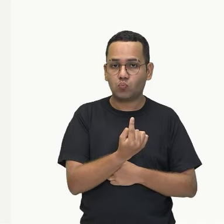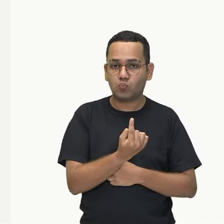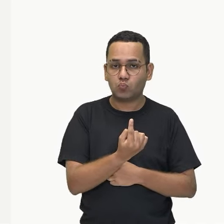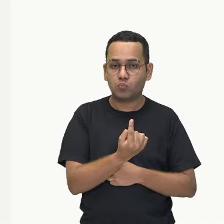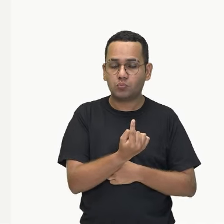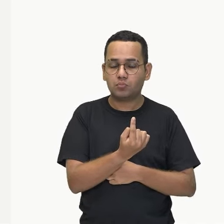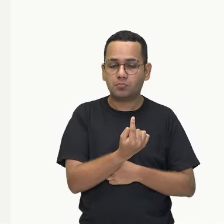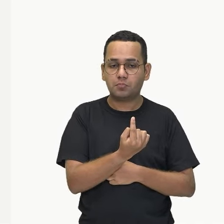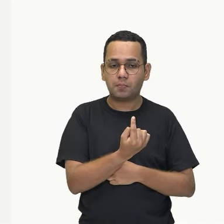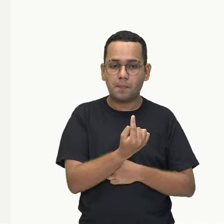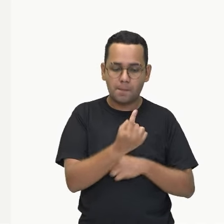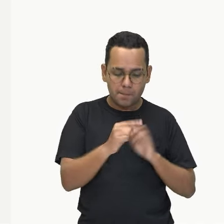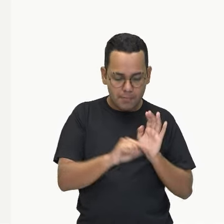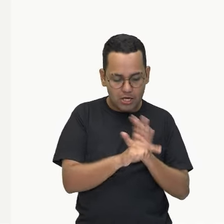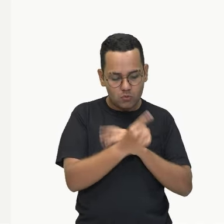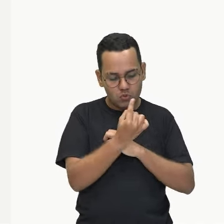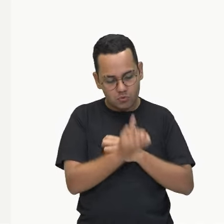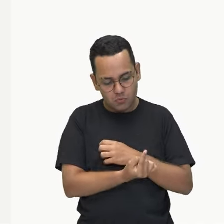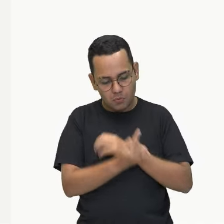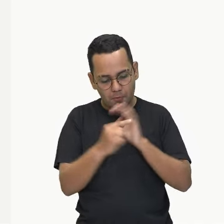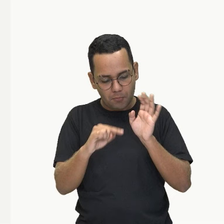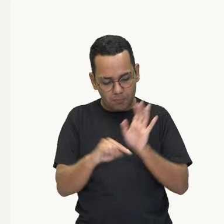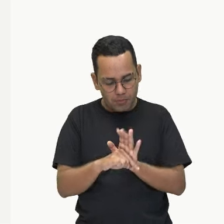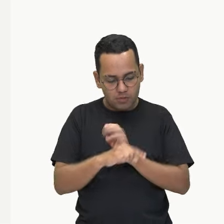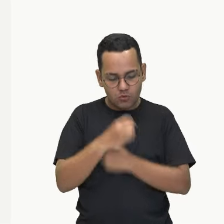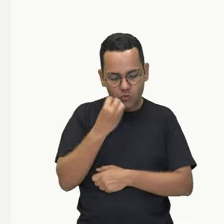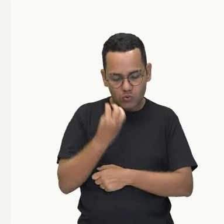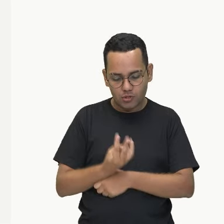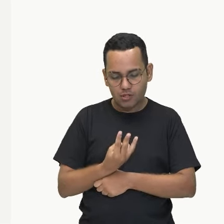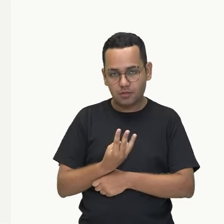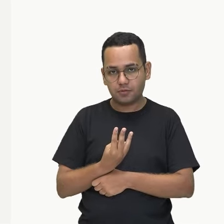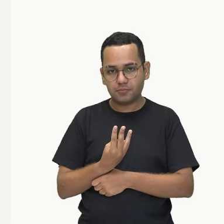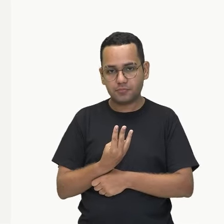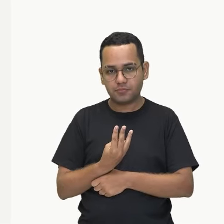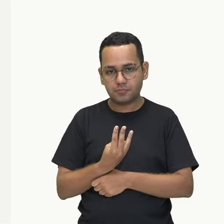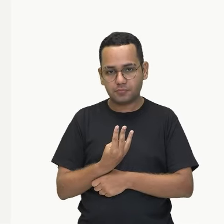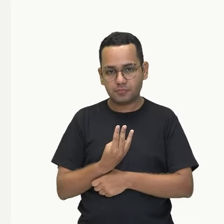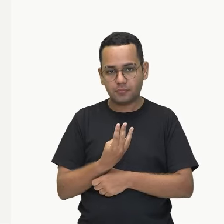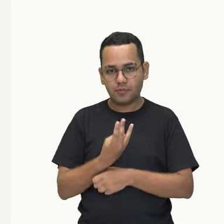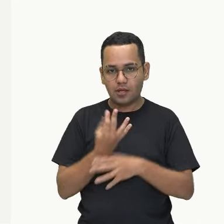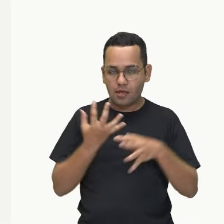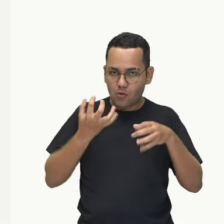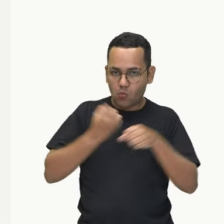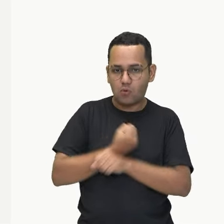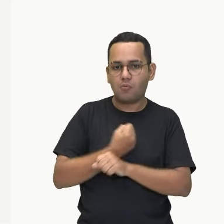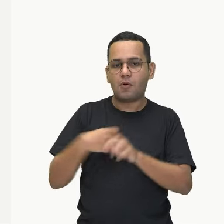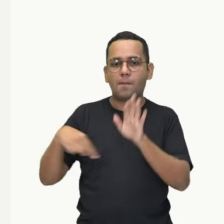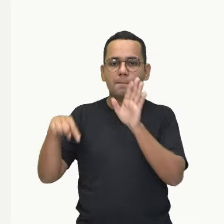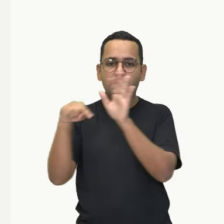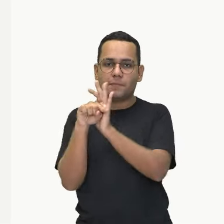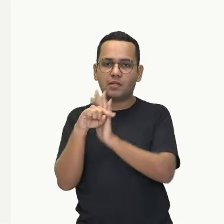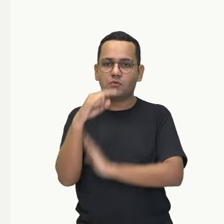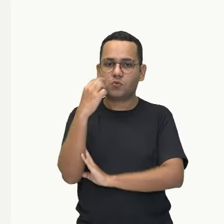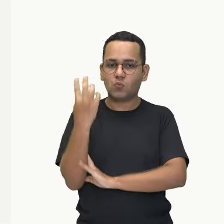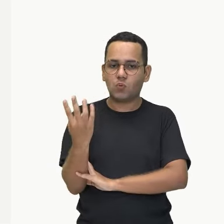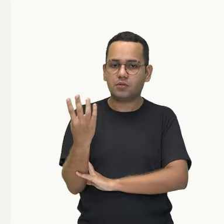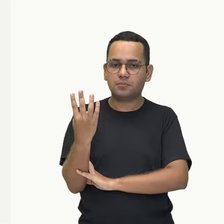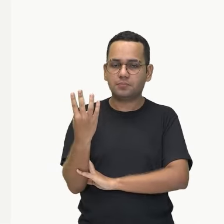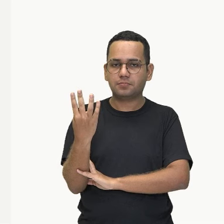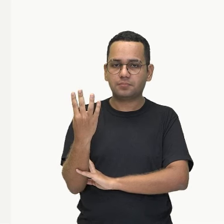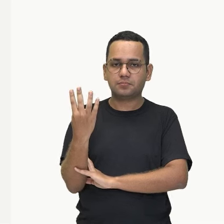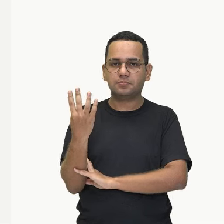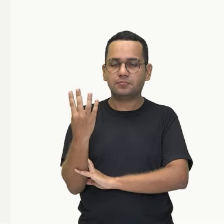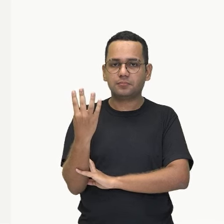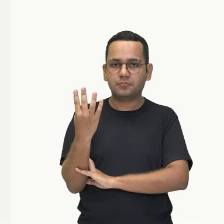1. Menos 1 com menos 3, eu tenho menos 4.